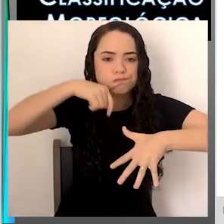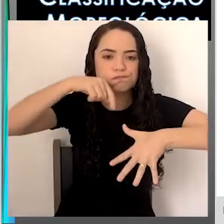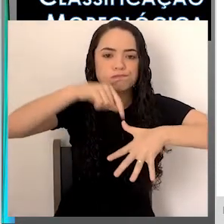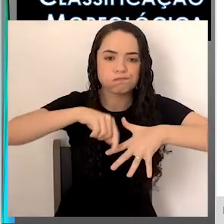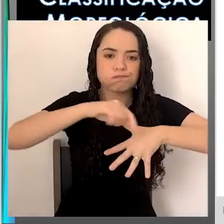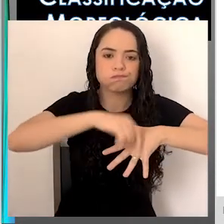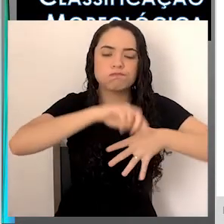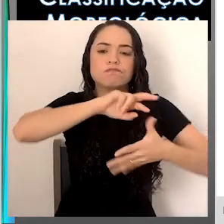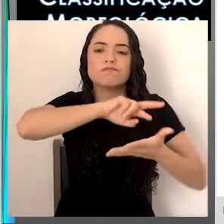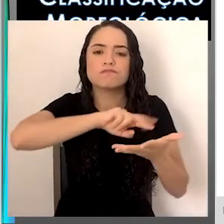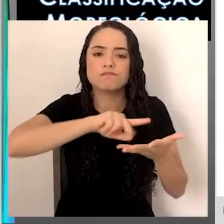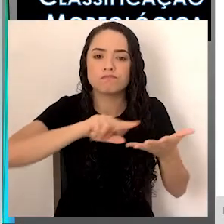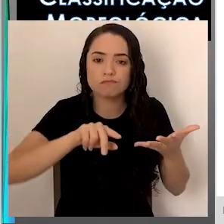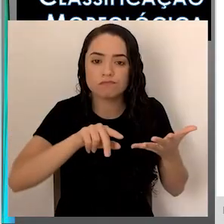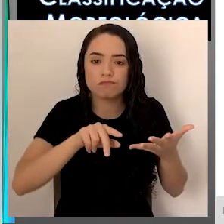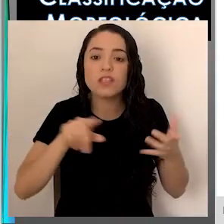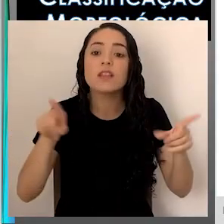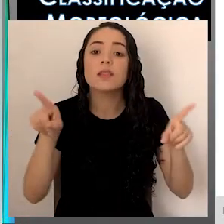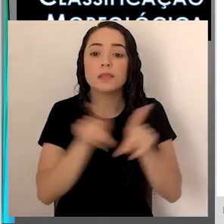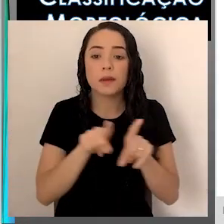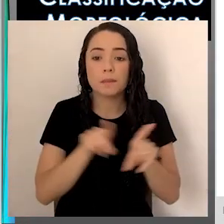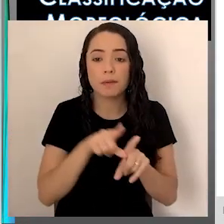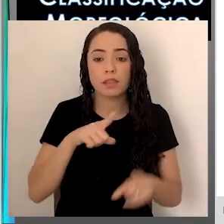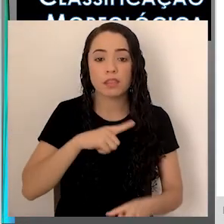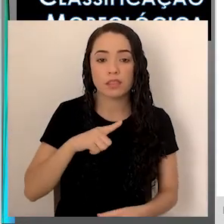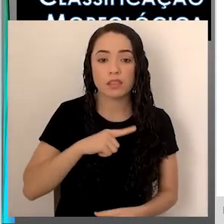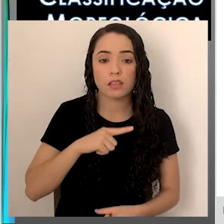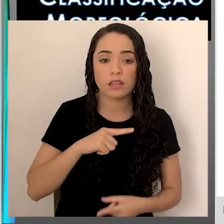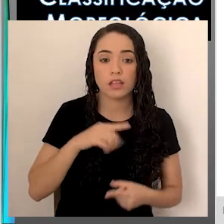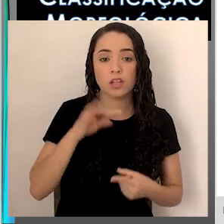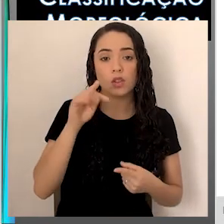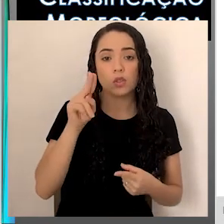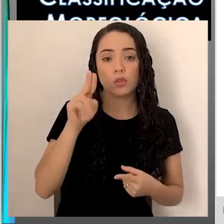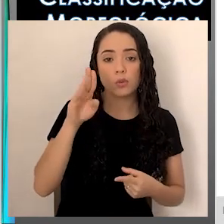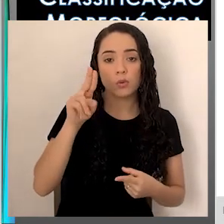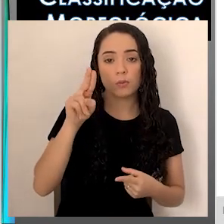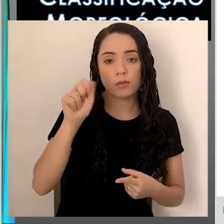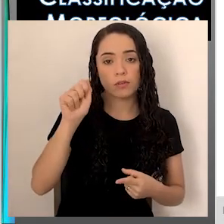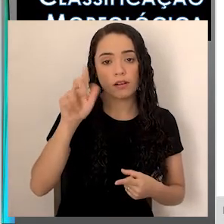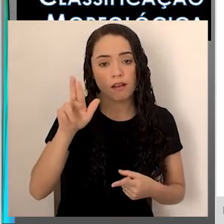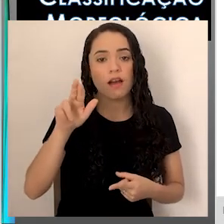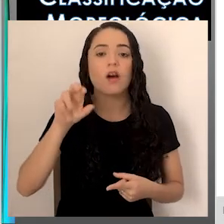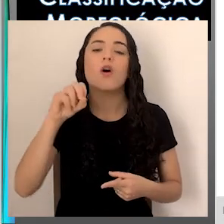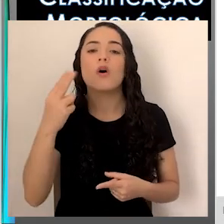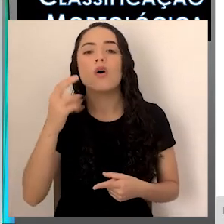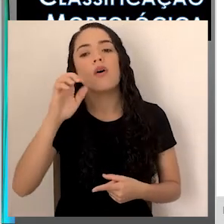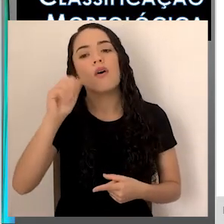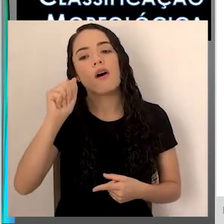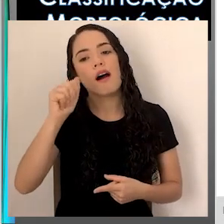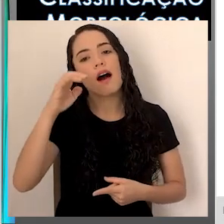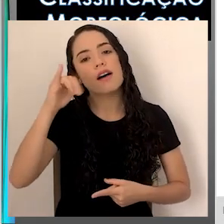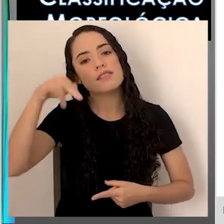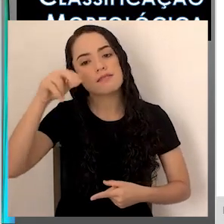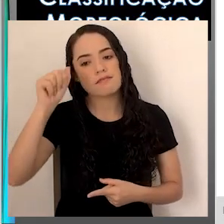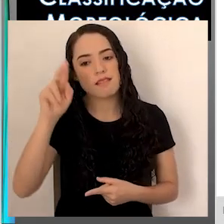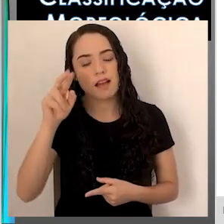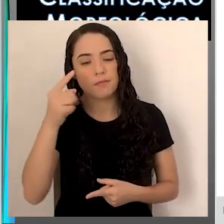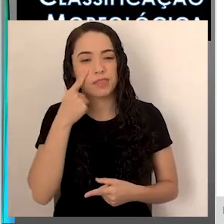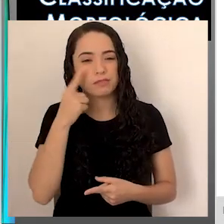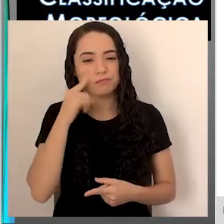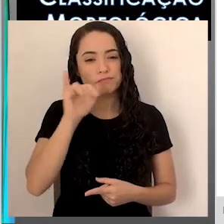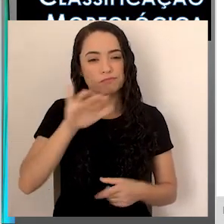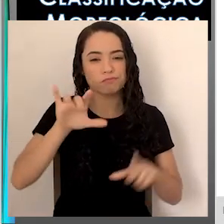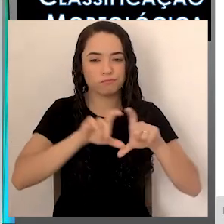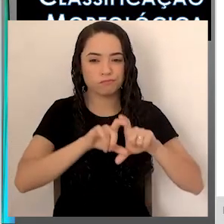meio externo, e as porções glandulares estão representadas em tubulares e acinares ou túbulo acinar, como a última